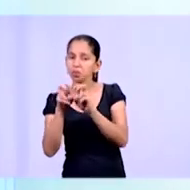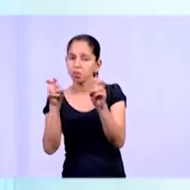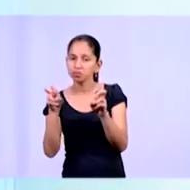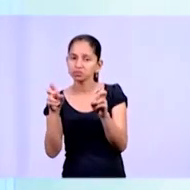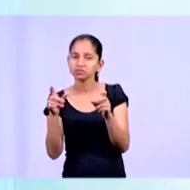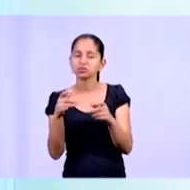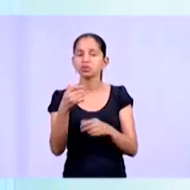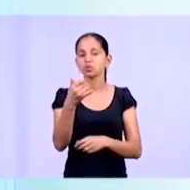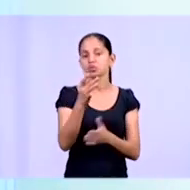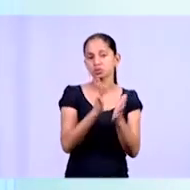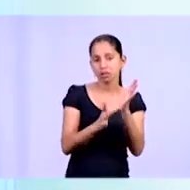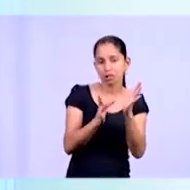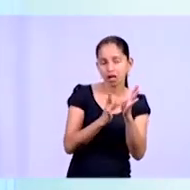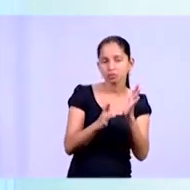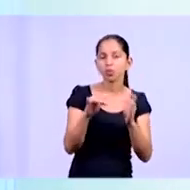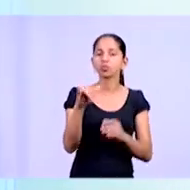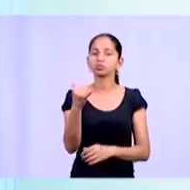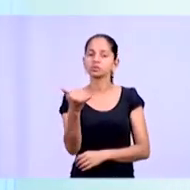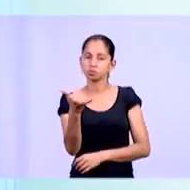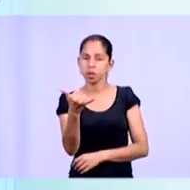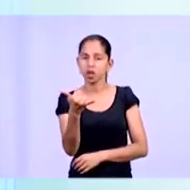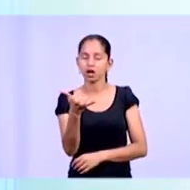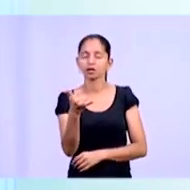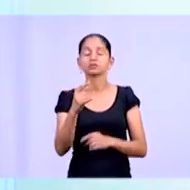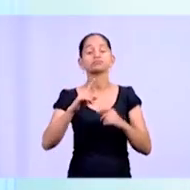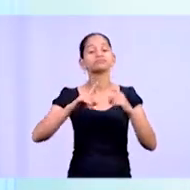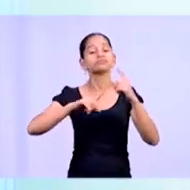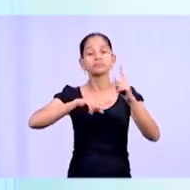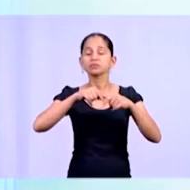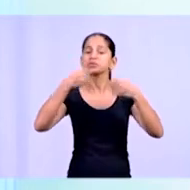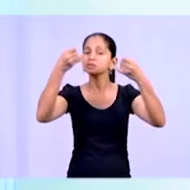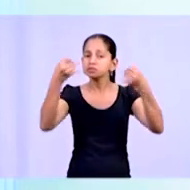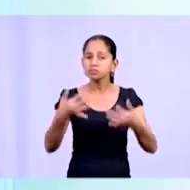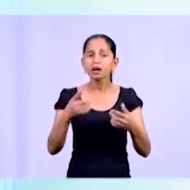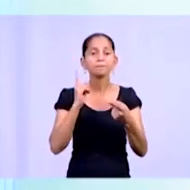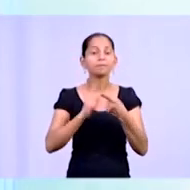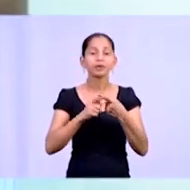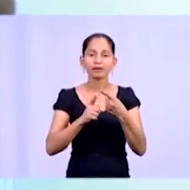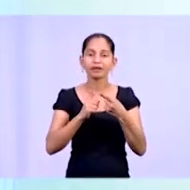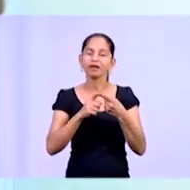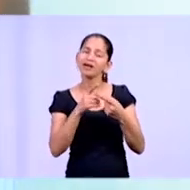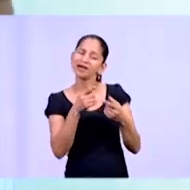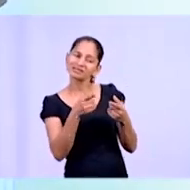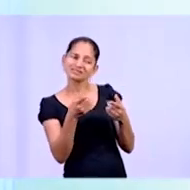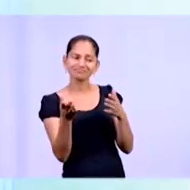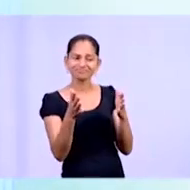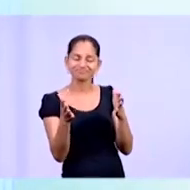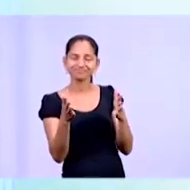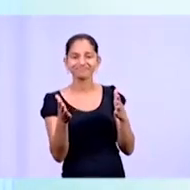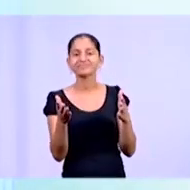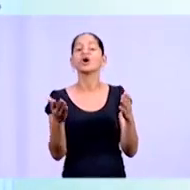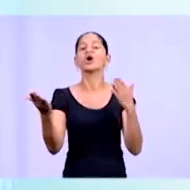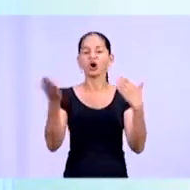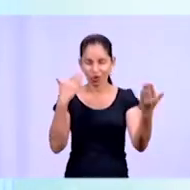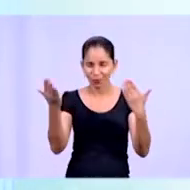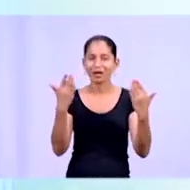um tablet ou um celular? E você tenta justificar o porquê você compraria, por que você usaria esse